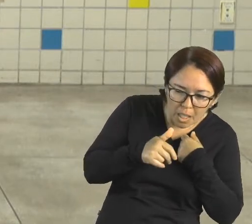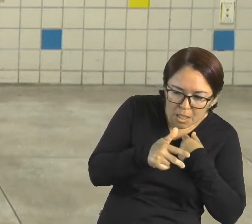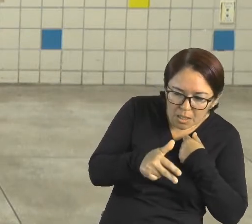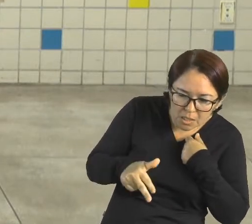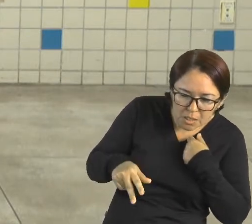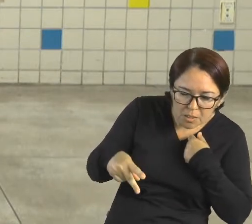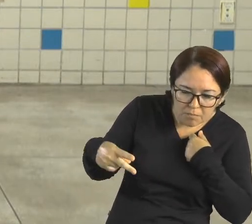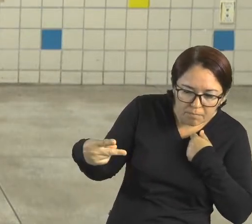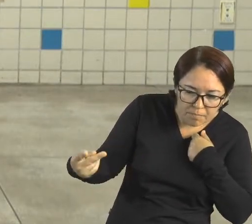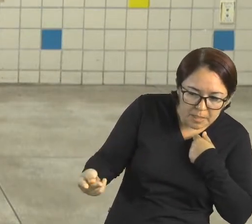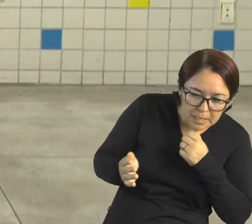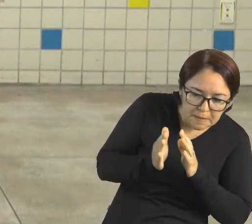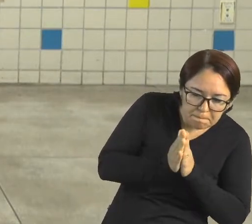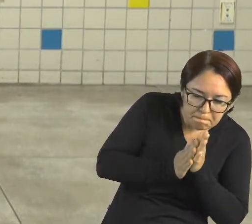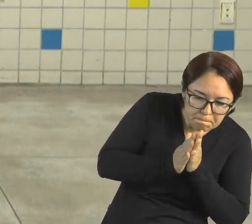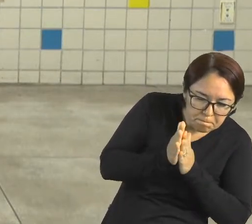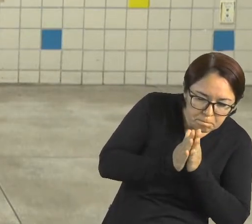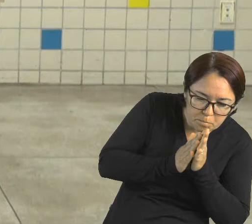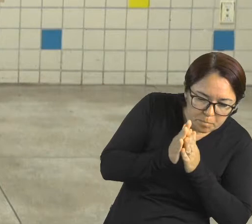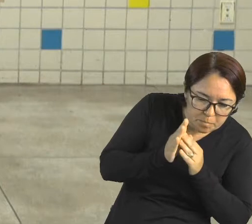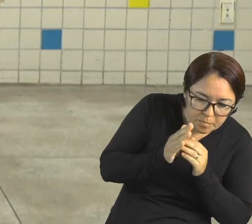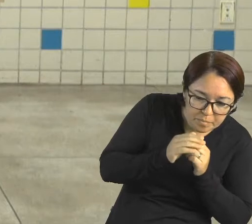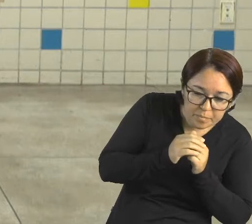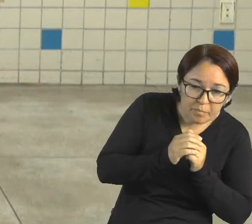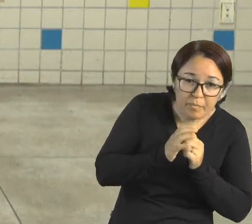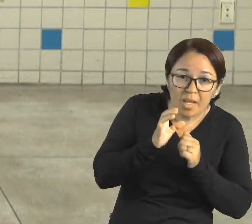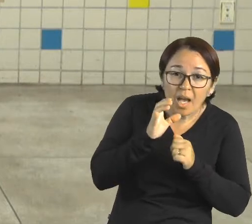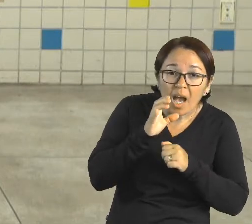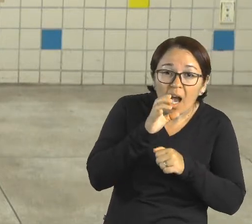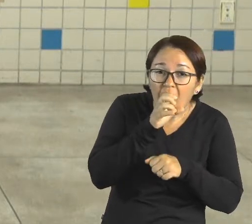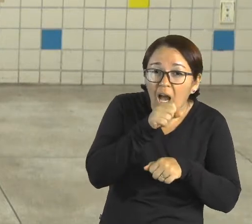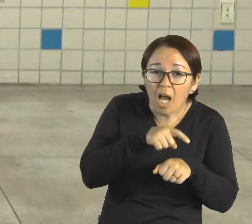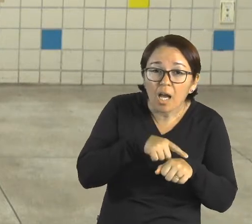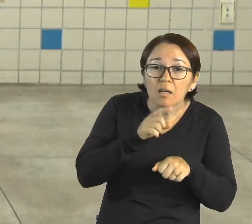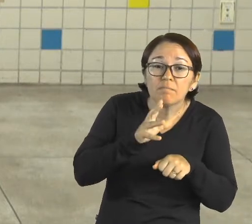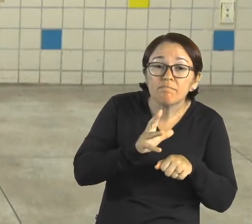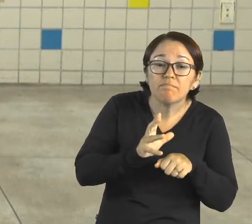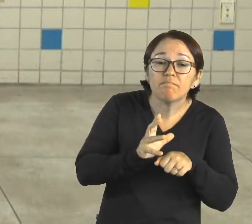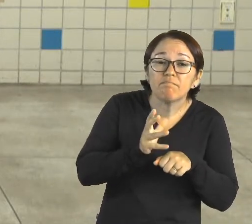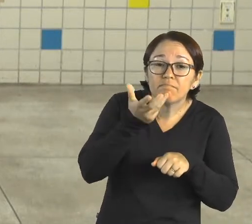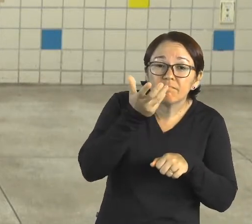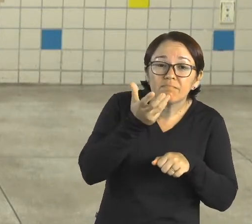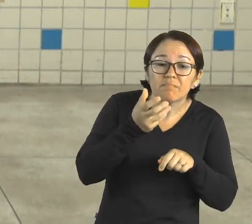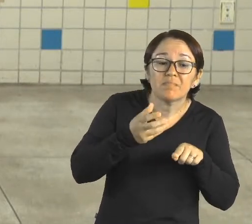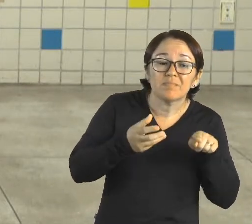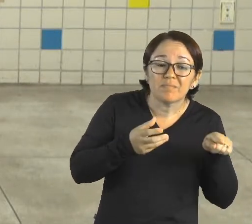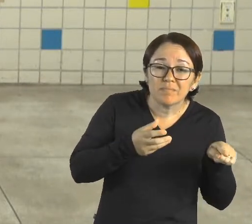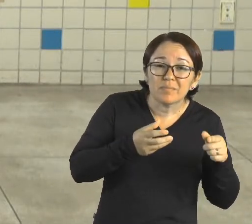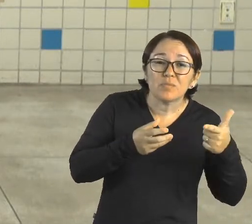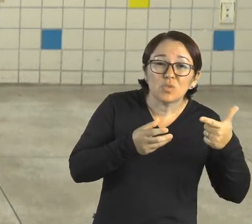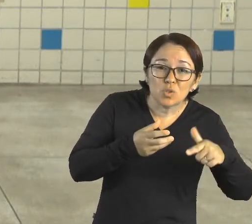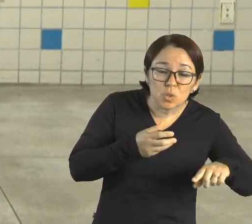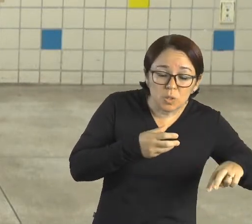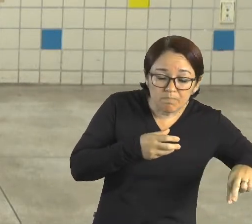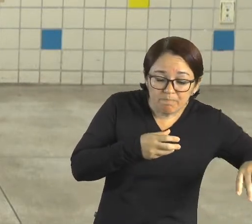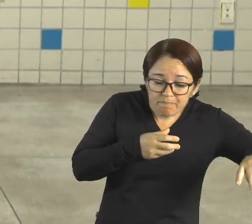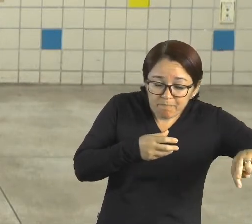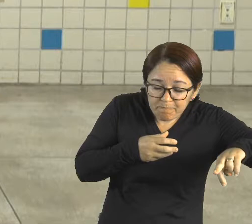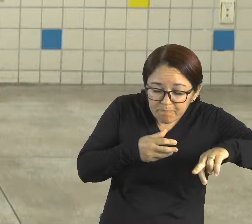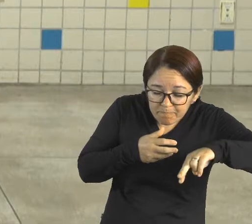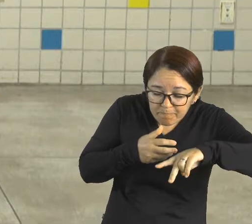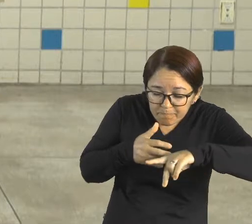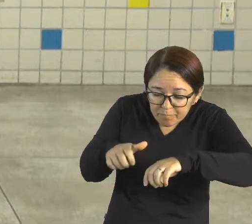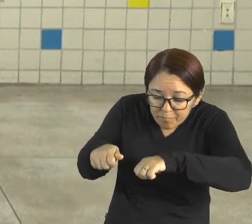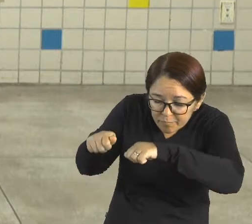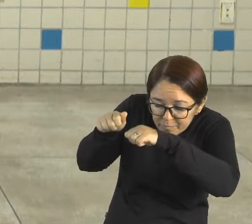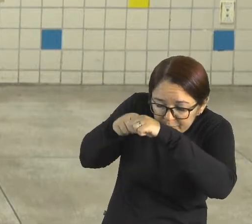e dormir. Mas não demorava nada. Adivinham quem estava lá de novo? O macaquinho. Saía de fininho